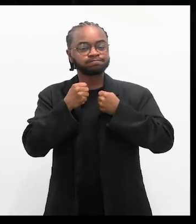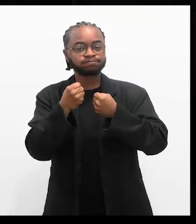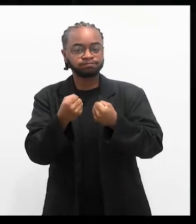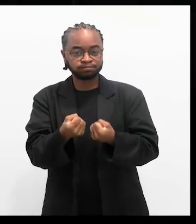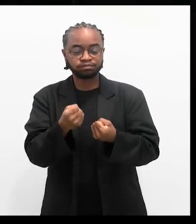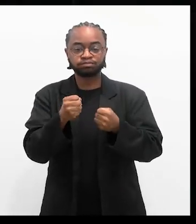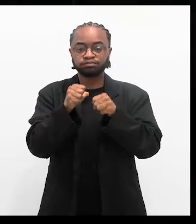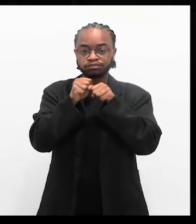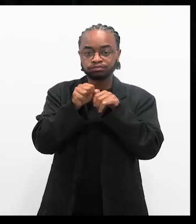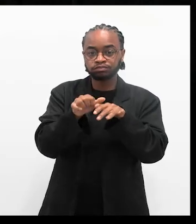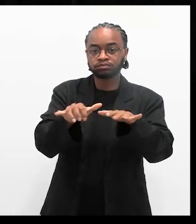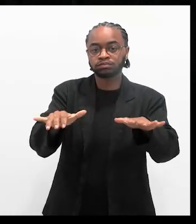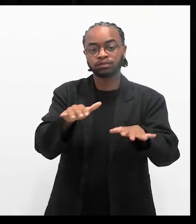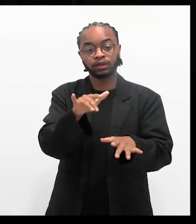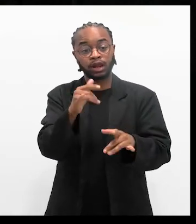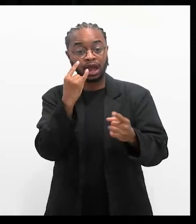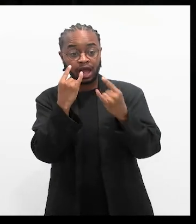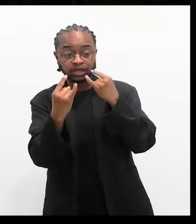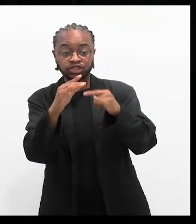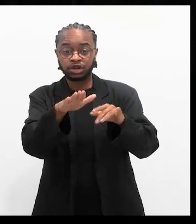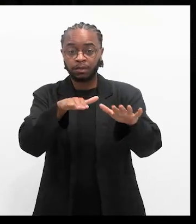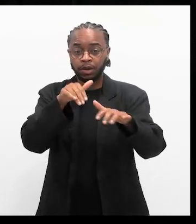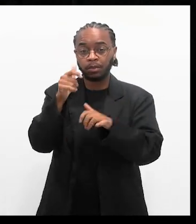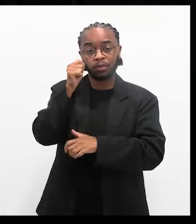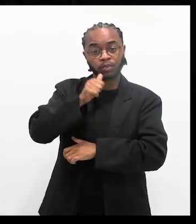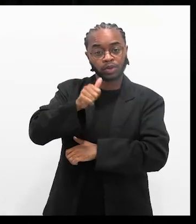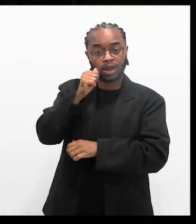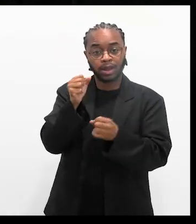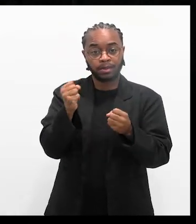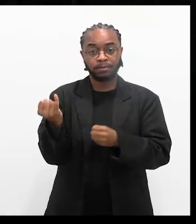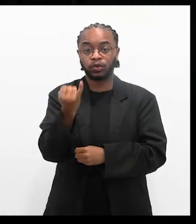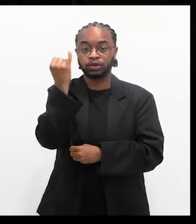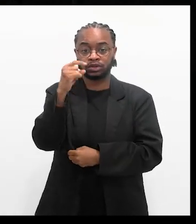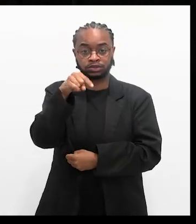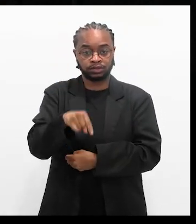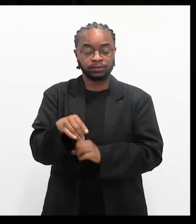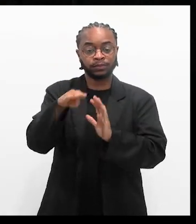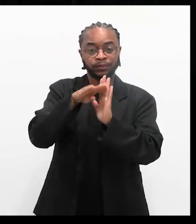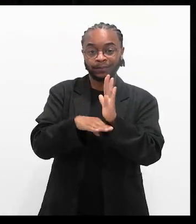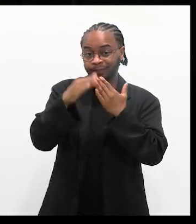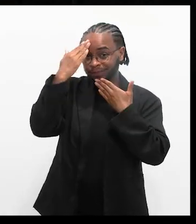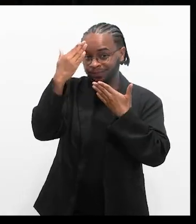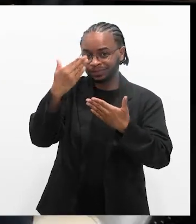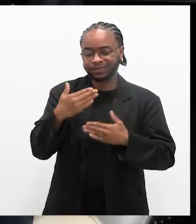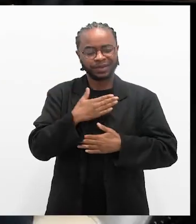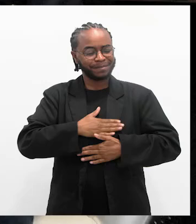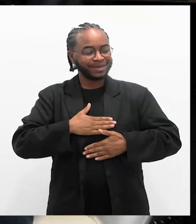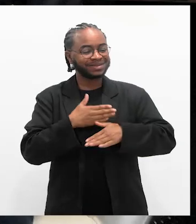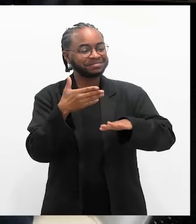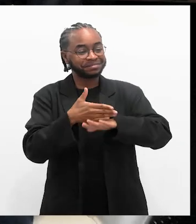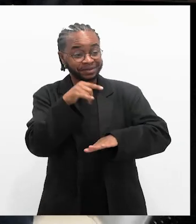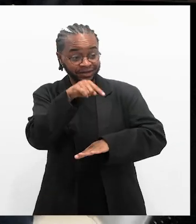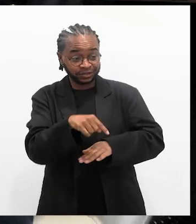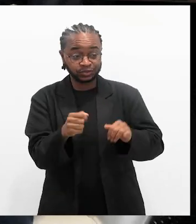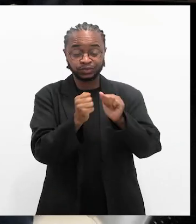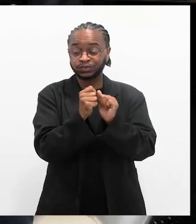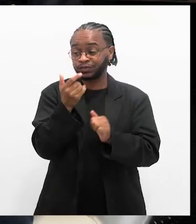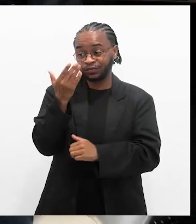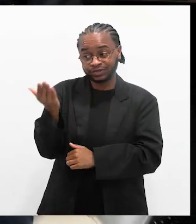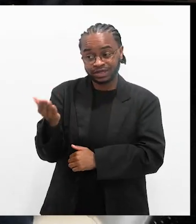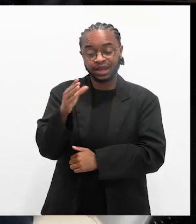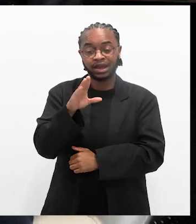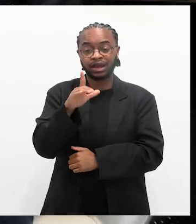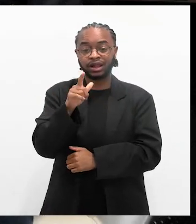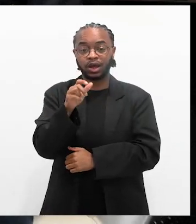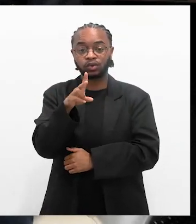esse pilar, atraindo tantas mulheres de poder aqui para o nosso programa. Muito obrigada. Um prazer enorme estar aqui com você, Claudinha,